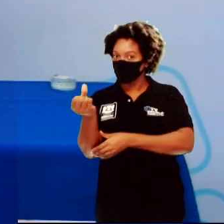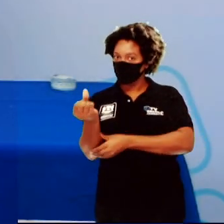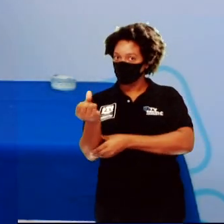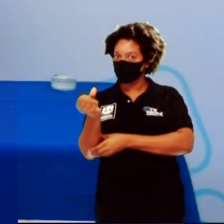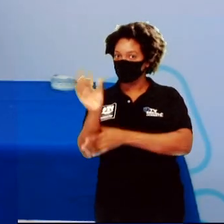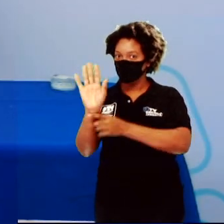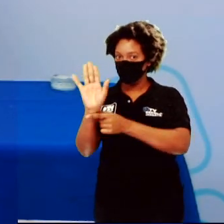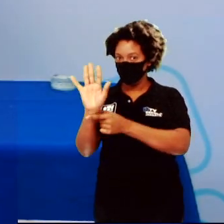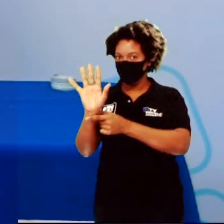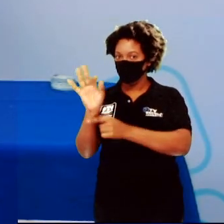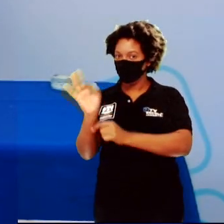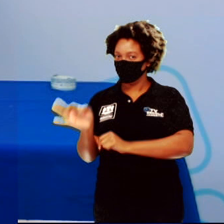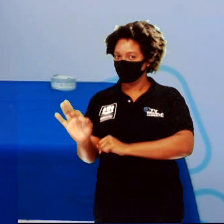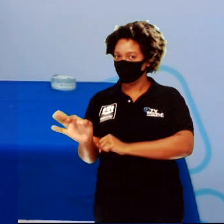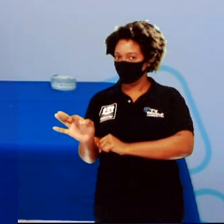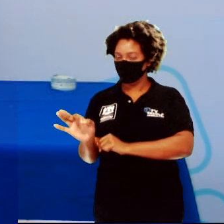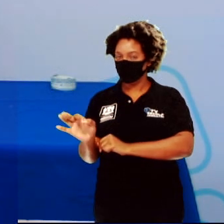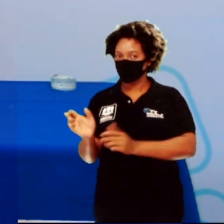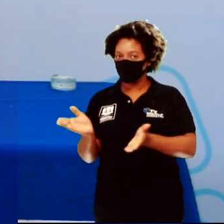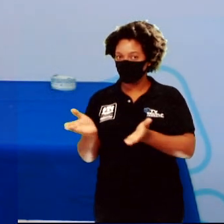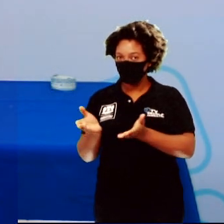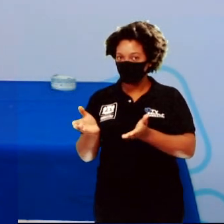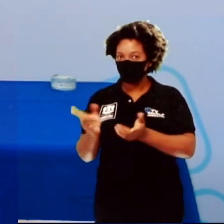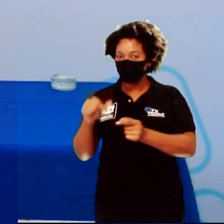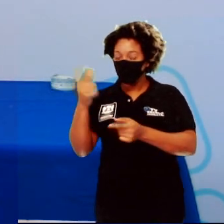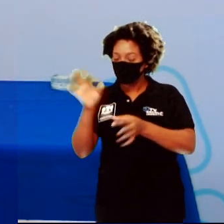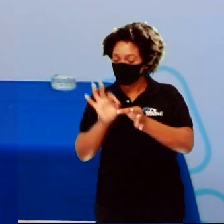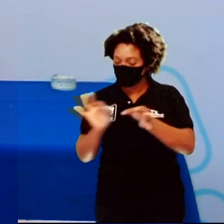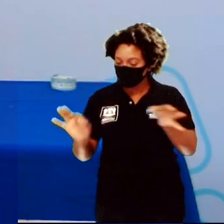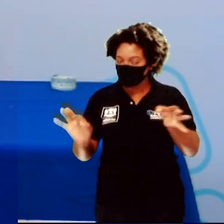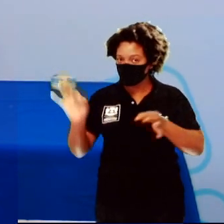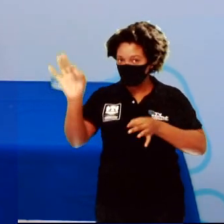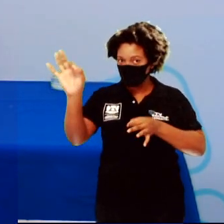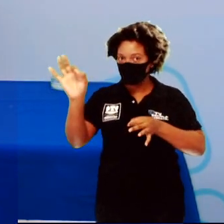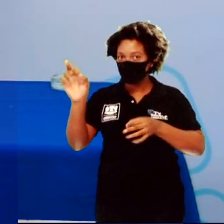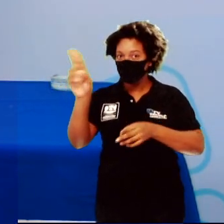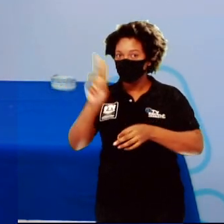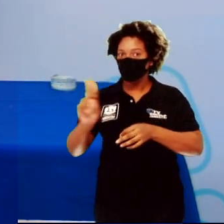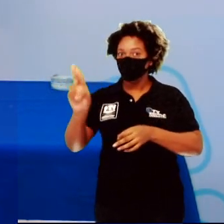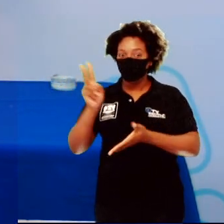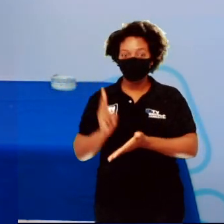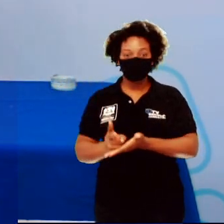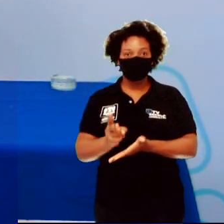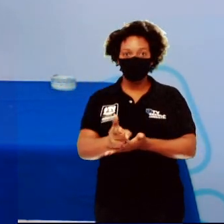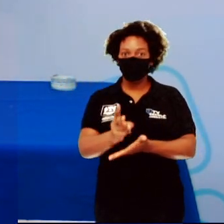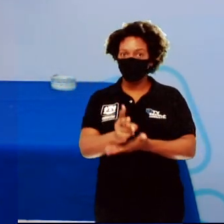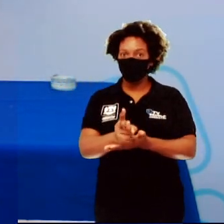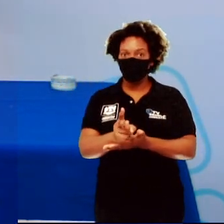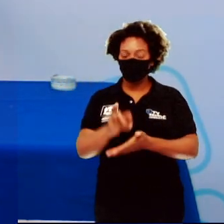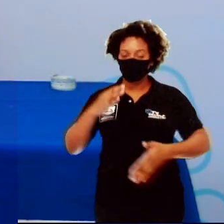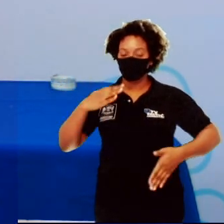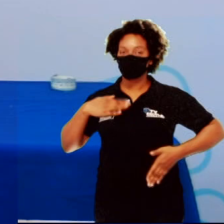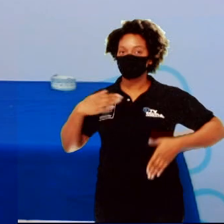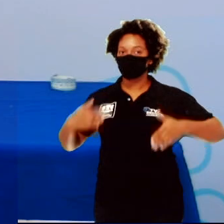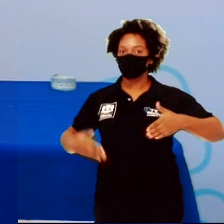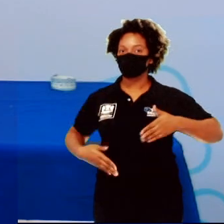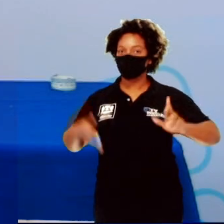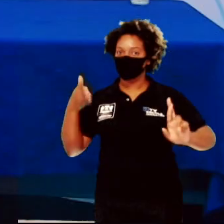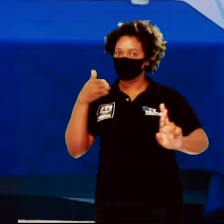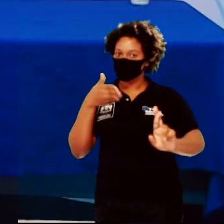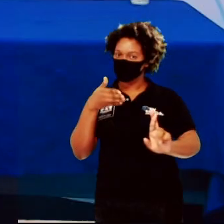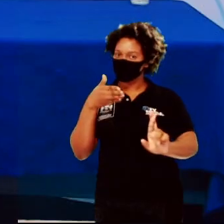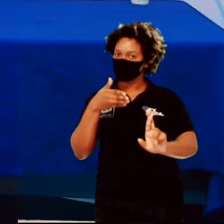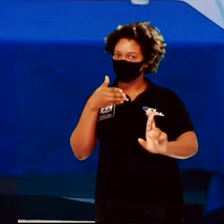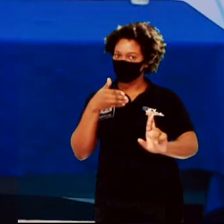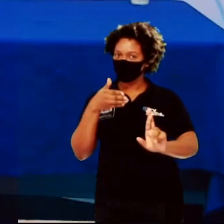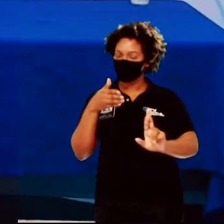palmos, ok? Agora, uma outra medida muito utilizada, utilizando o corpo como referência, é